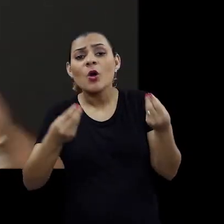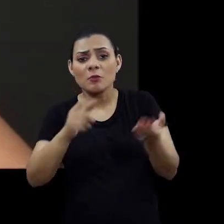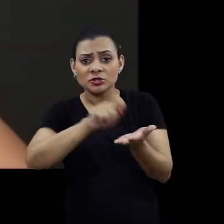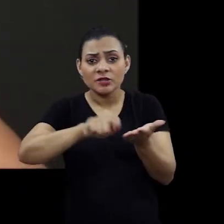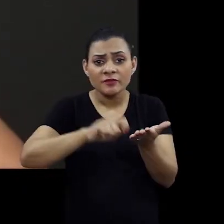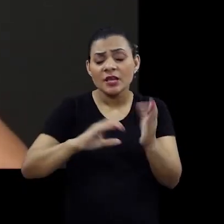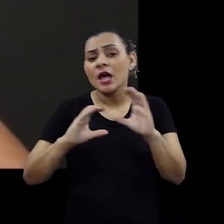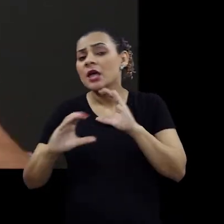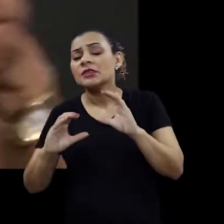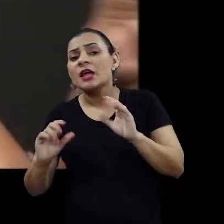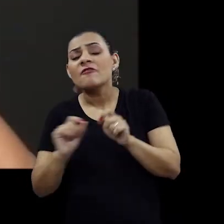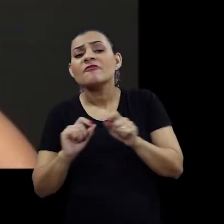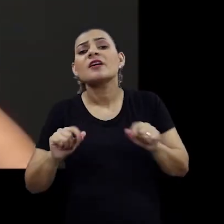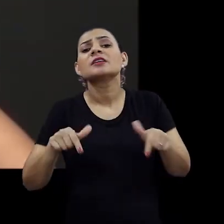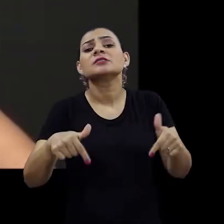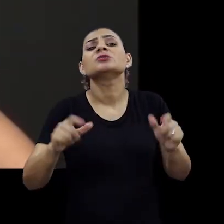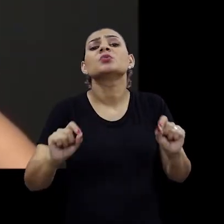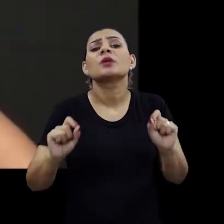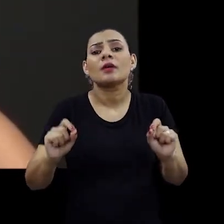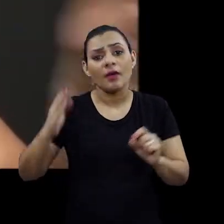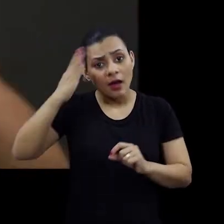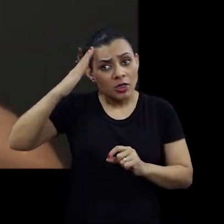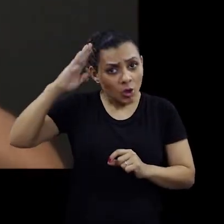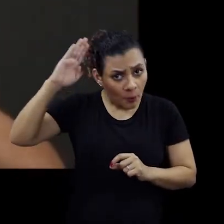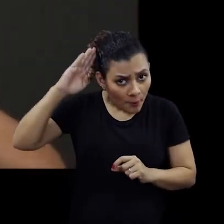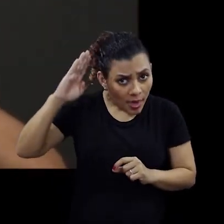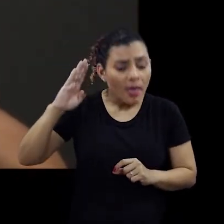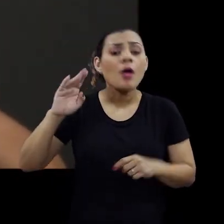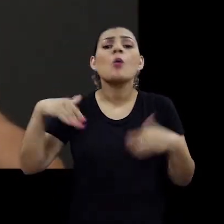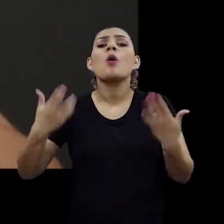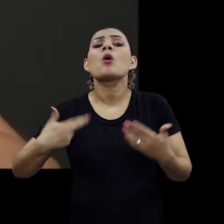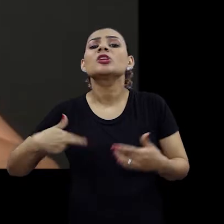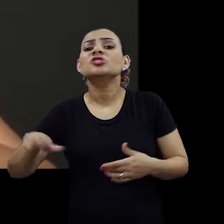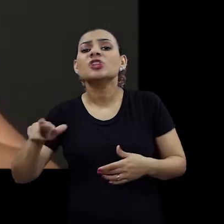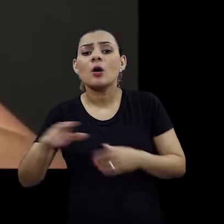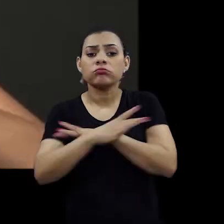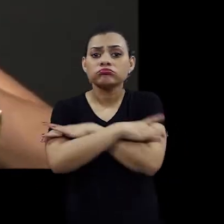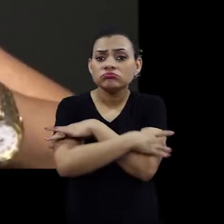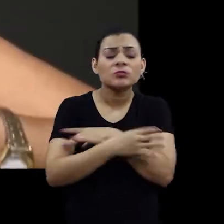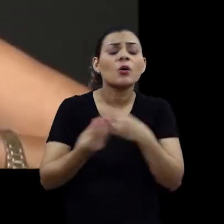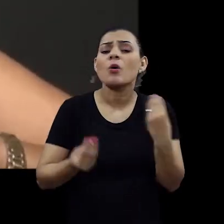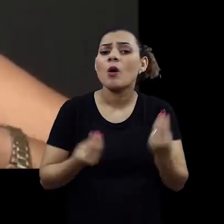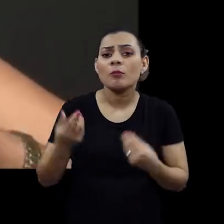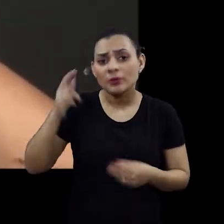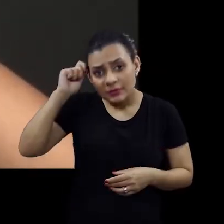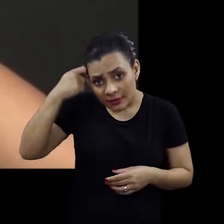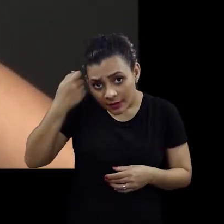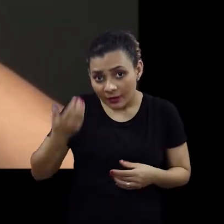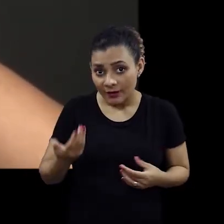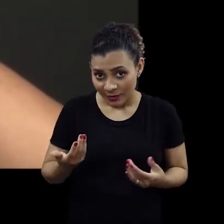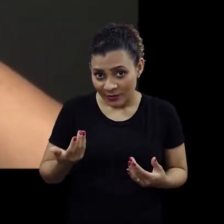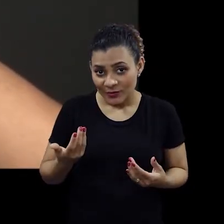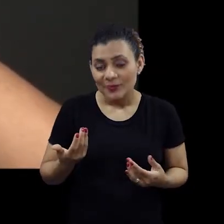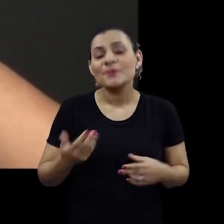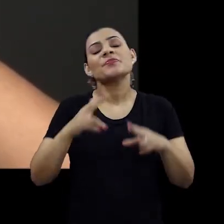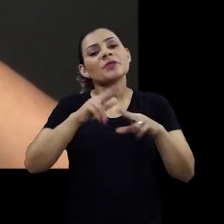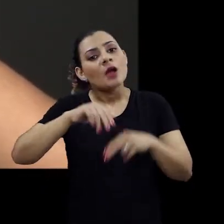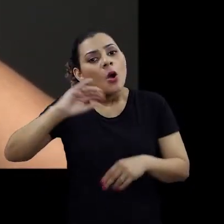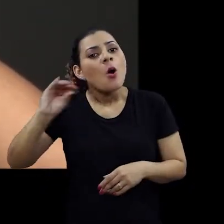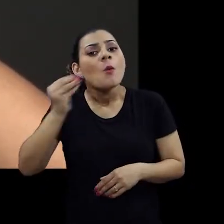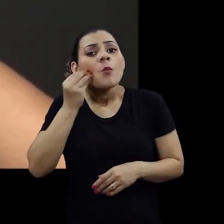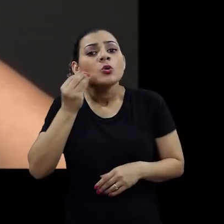escreviam? Eles cantavam? Eles estavam no candomblé? Qual que era a religião dos negros? Então, a gente teve